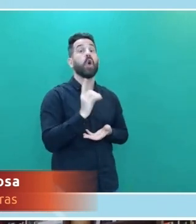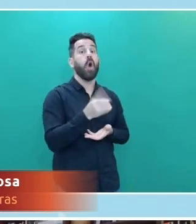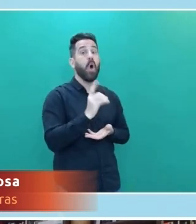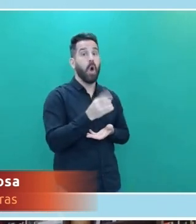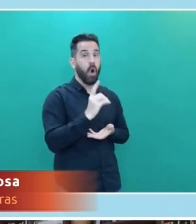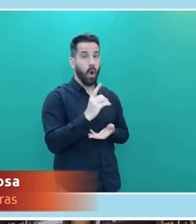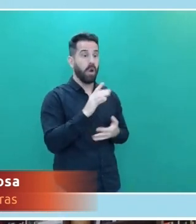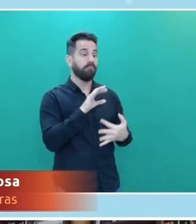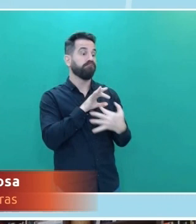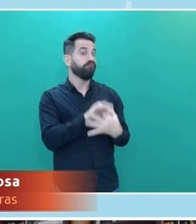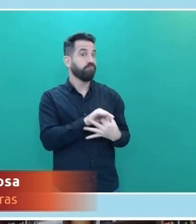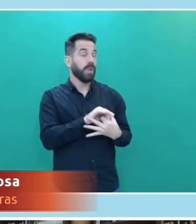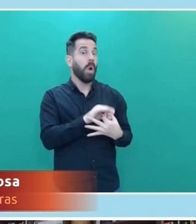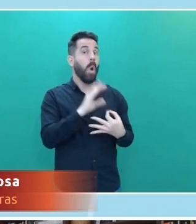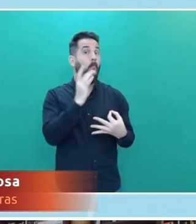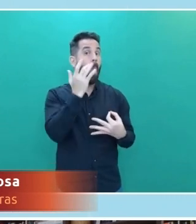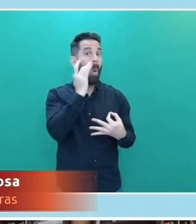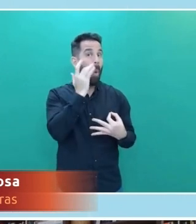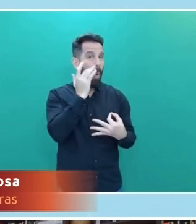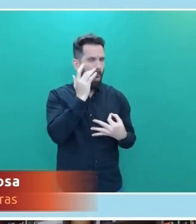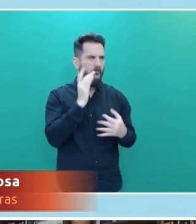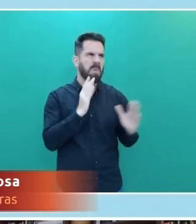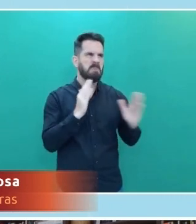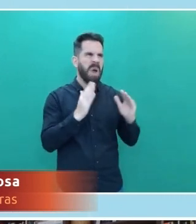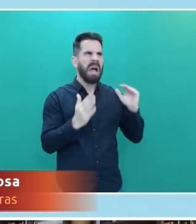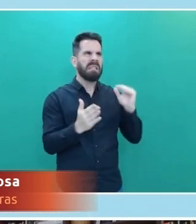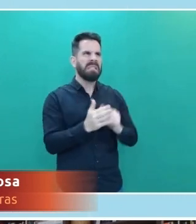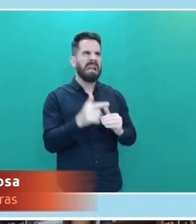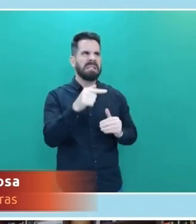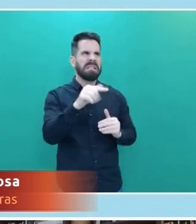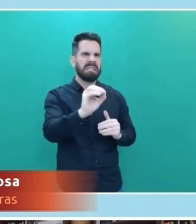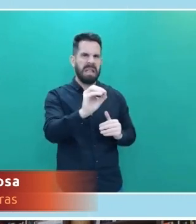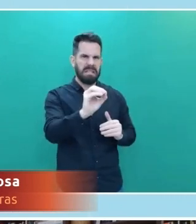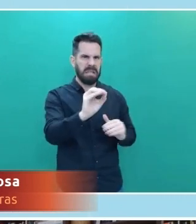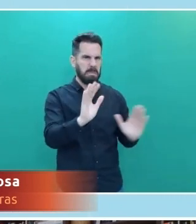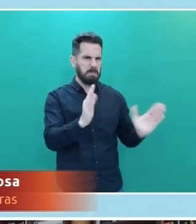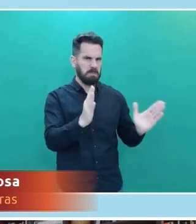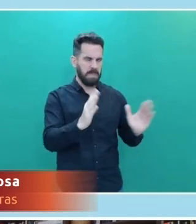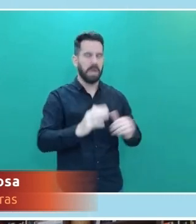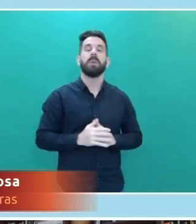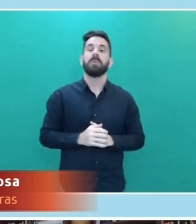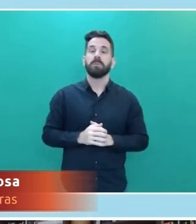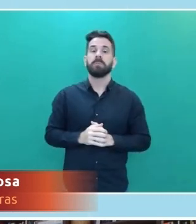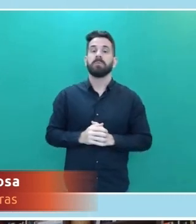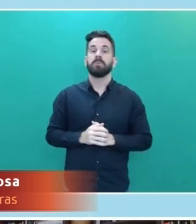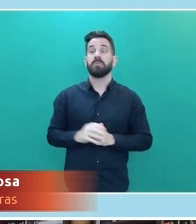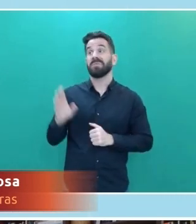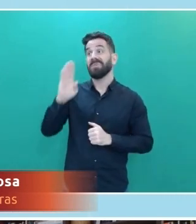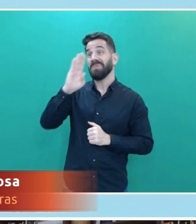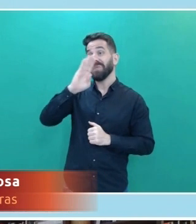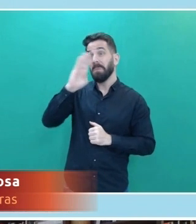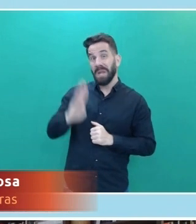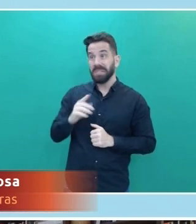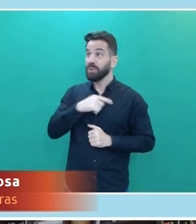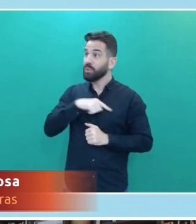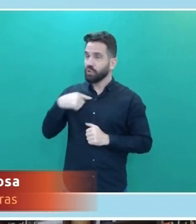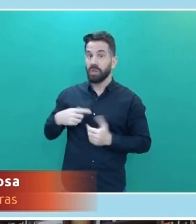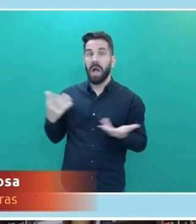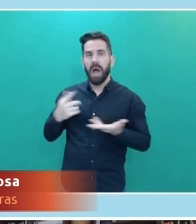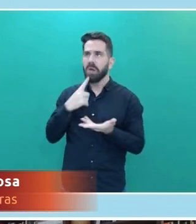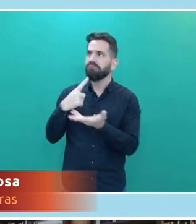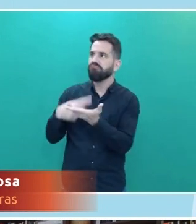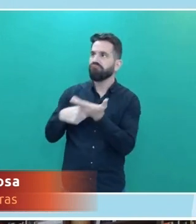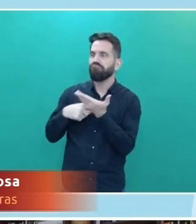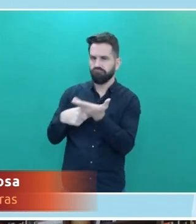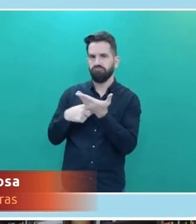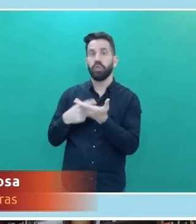70. O que Brasil e China estão discutindo não é novo para a China, porque quando houve